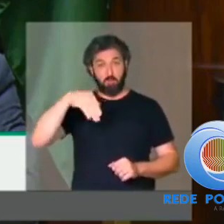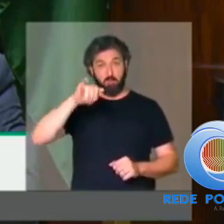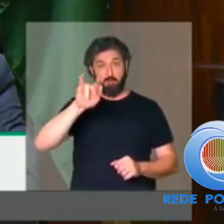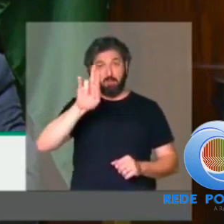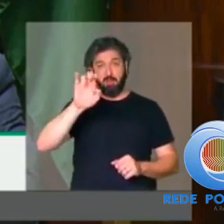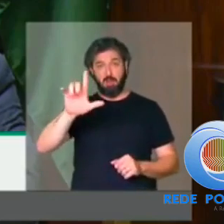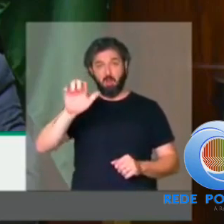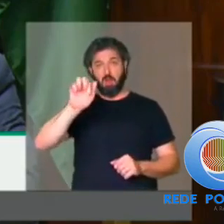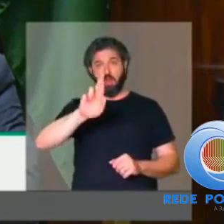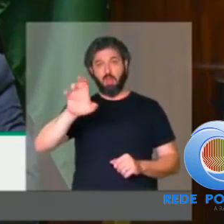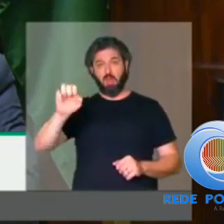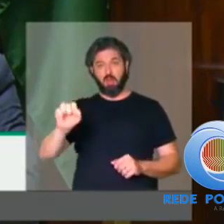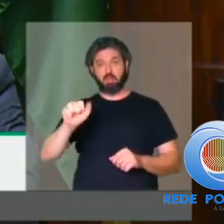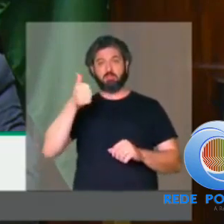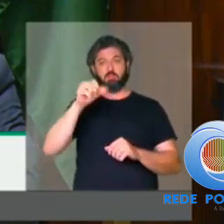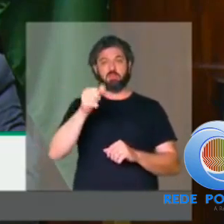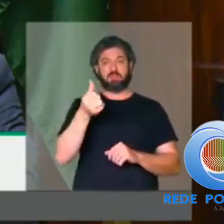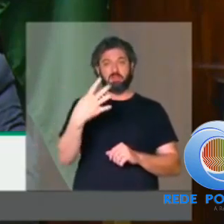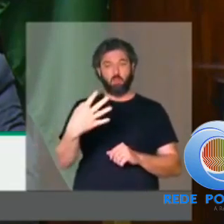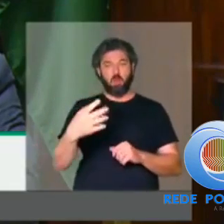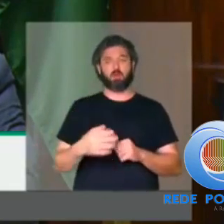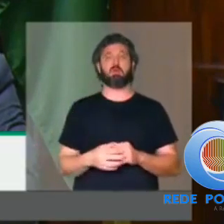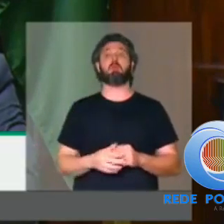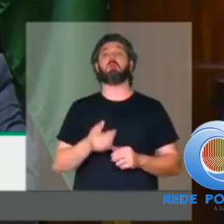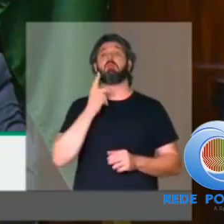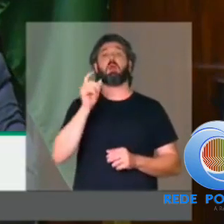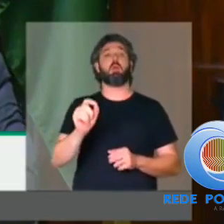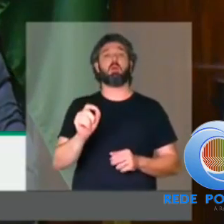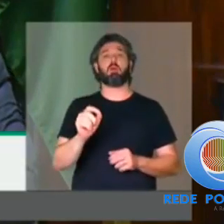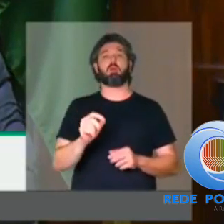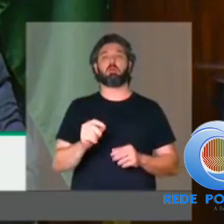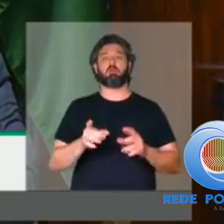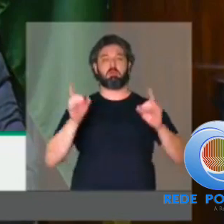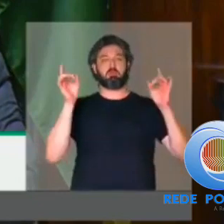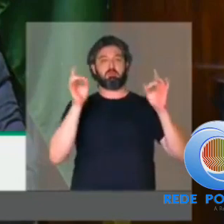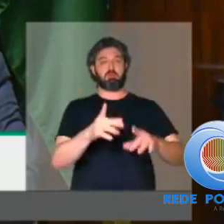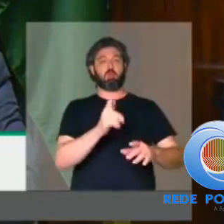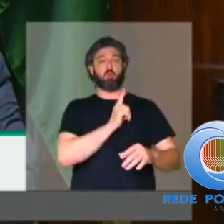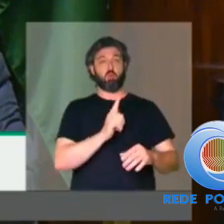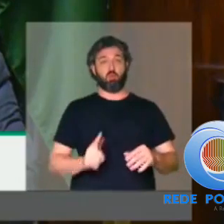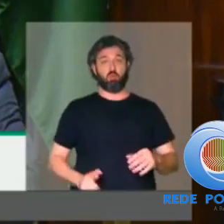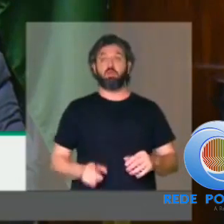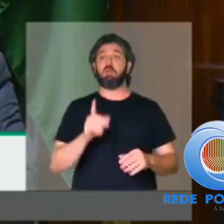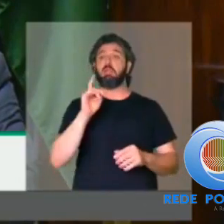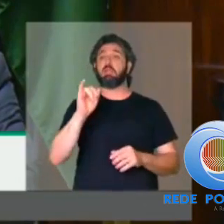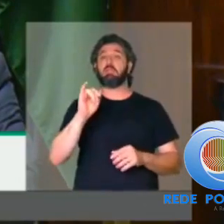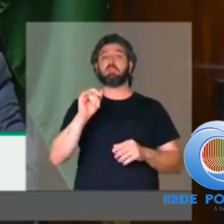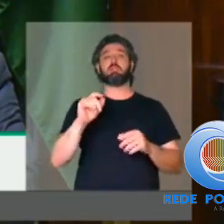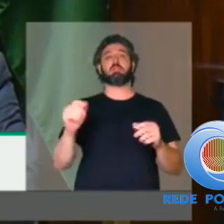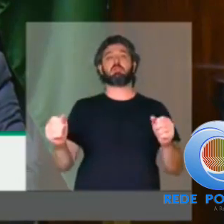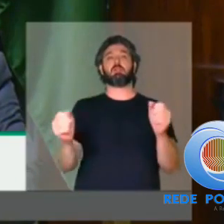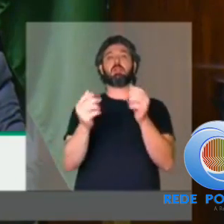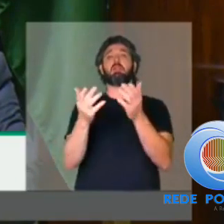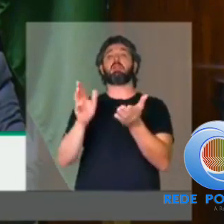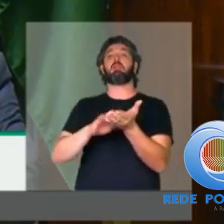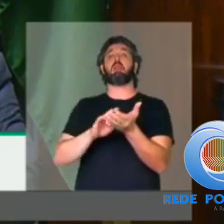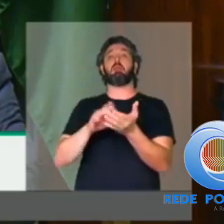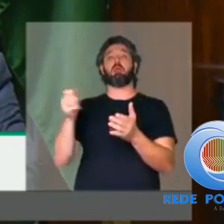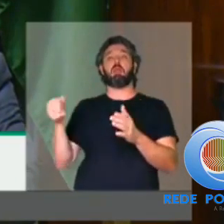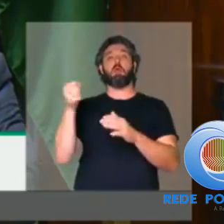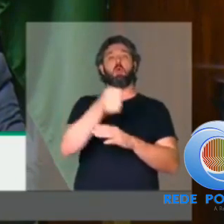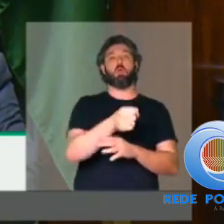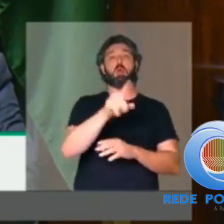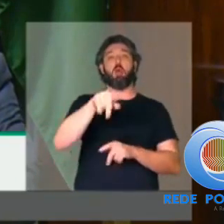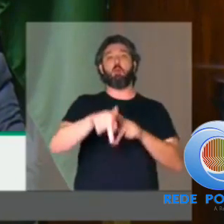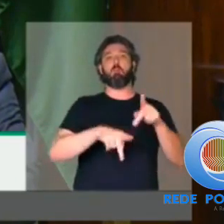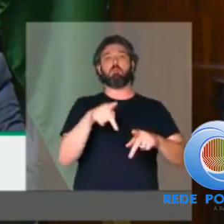Miguel Arraes, no dia 1º de abril de 64, disse que só sairia do Palácio do Governo se fosse pelas mãos daqueles que ali lhe